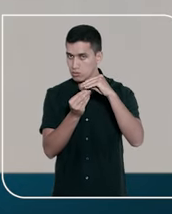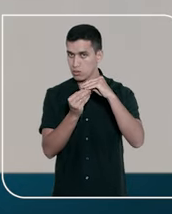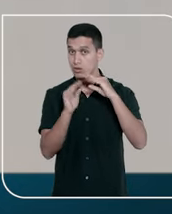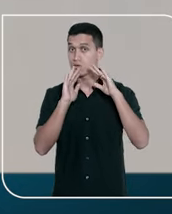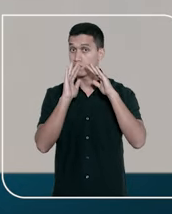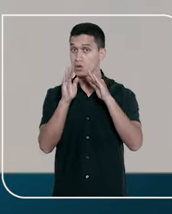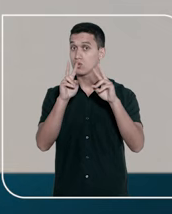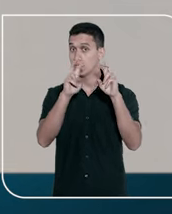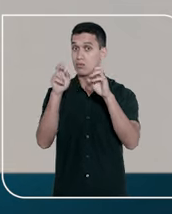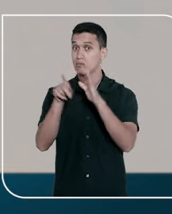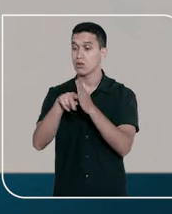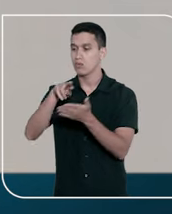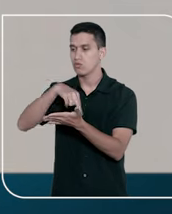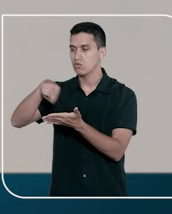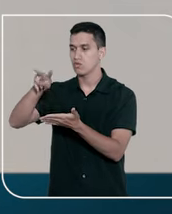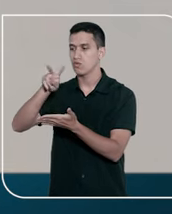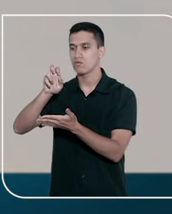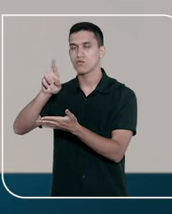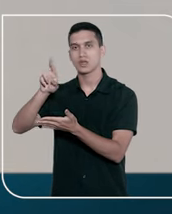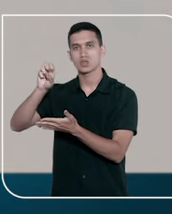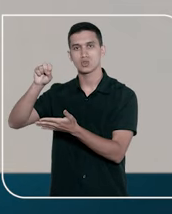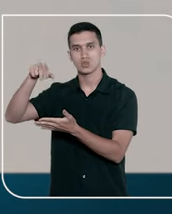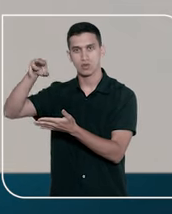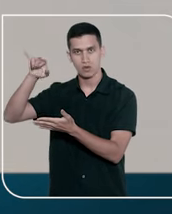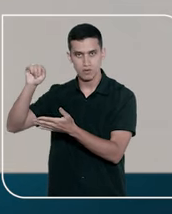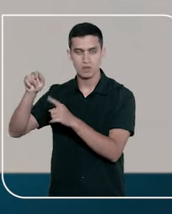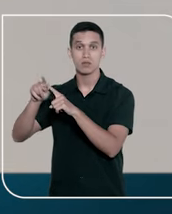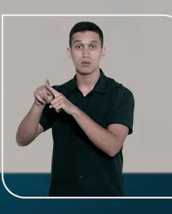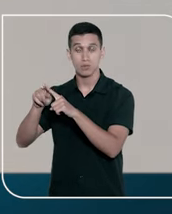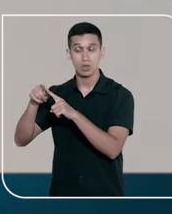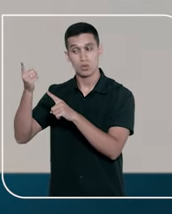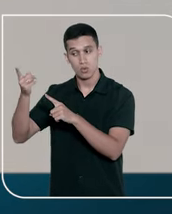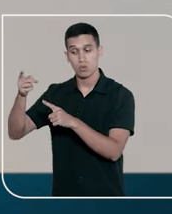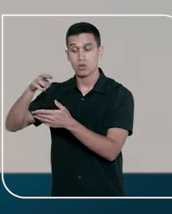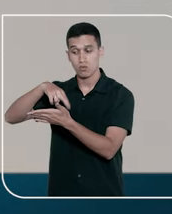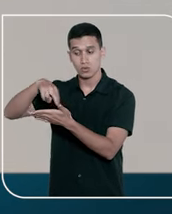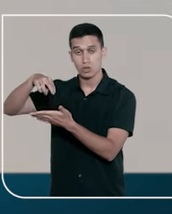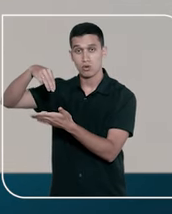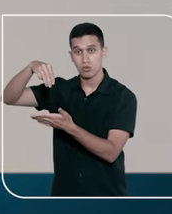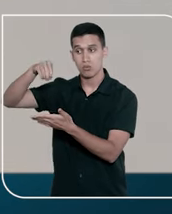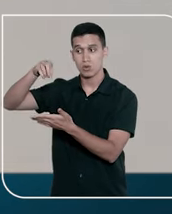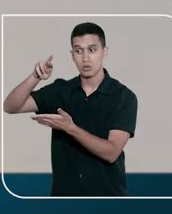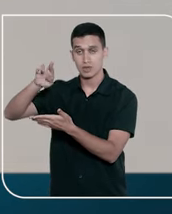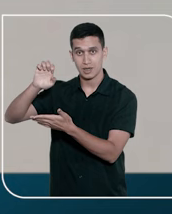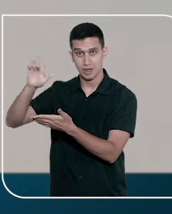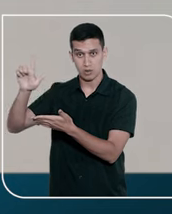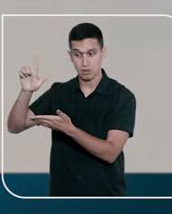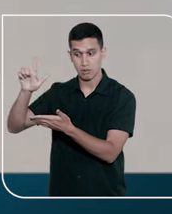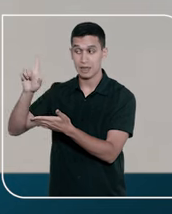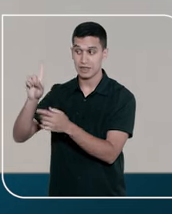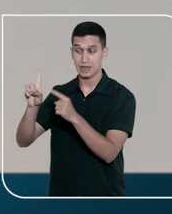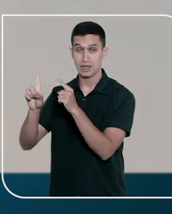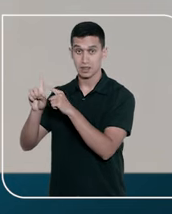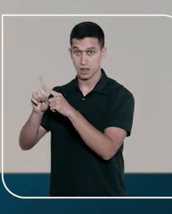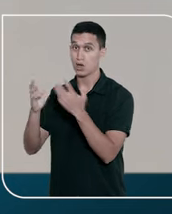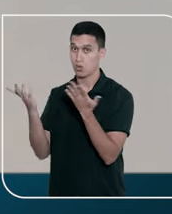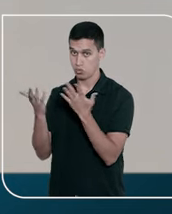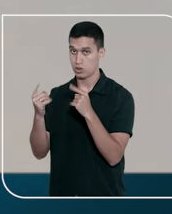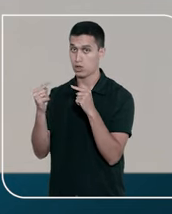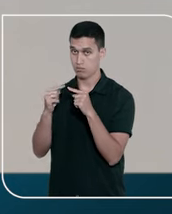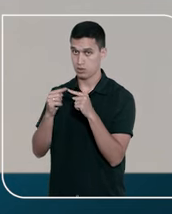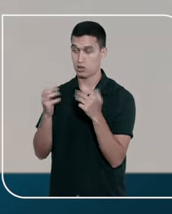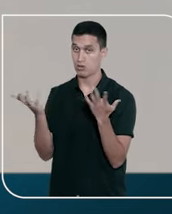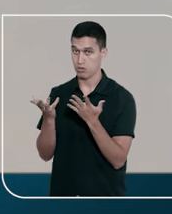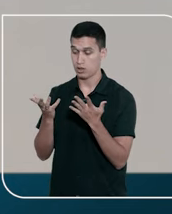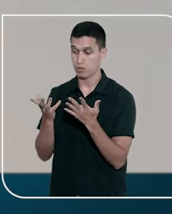questão da Convenção de Varsóvia e Montreal. Vou falar em Montreal, porque hoje é vigente, ela substitui a Convenção de